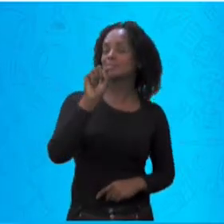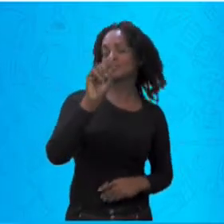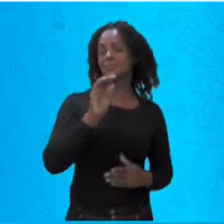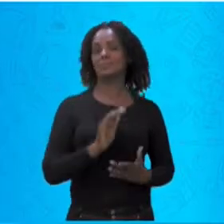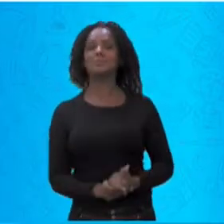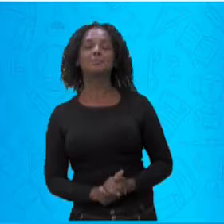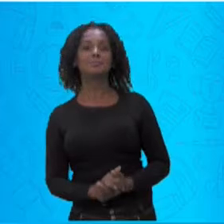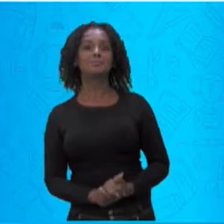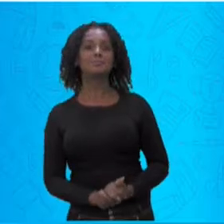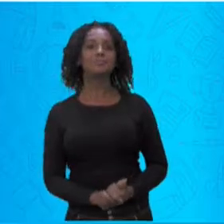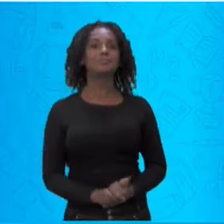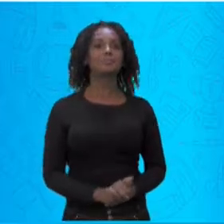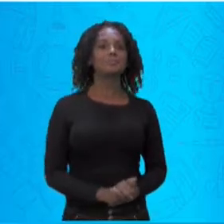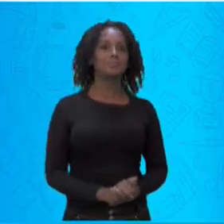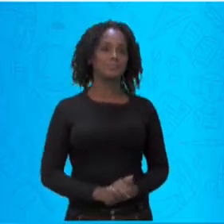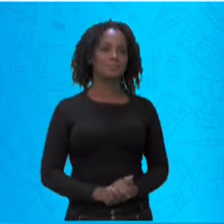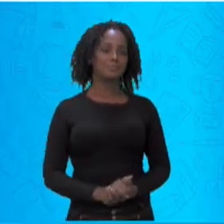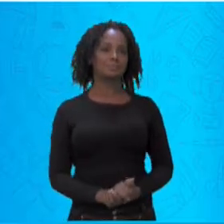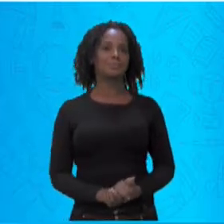exclamação.